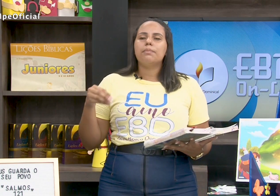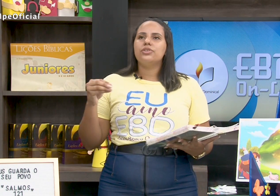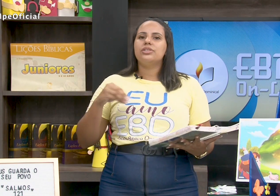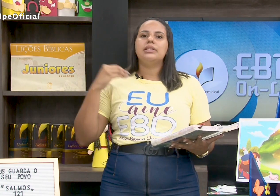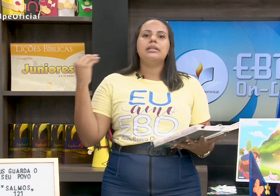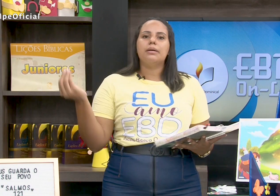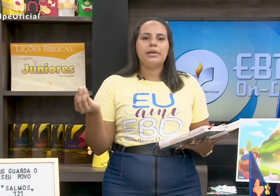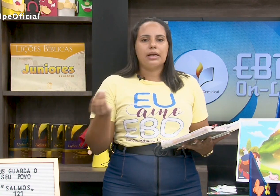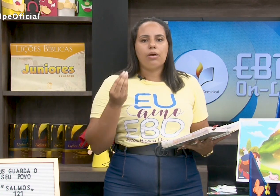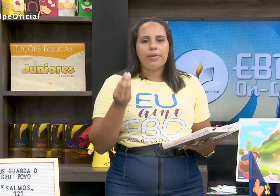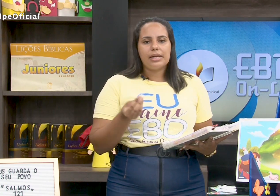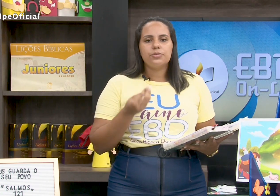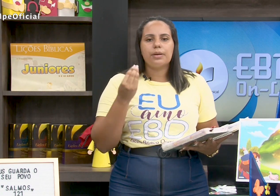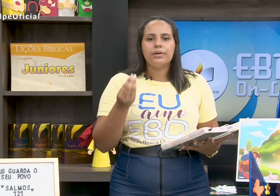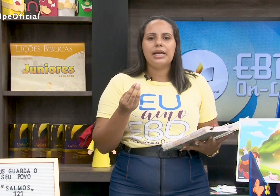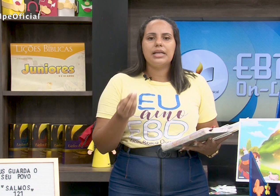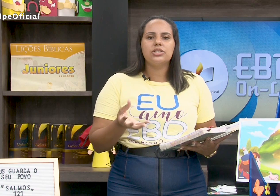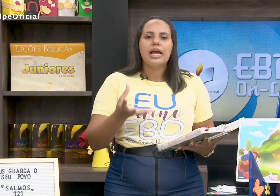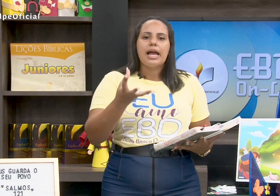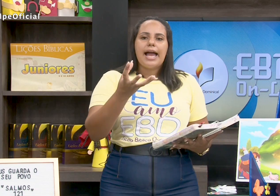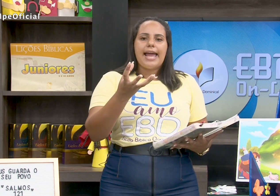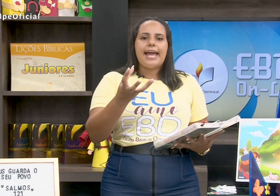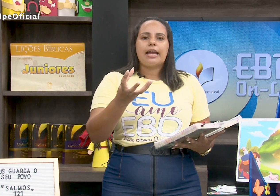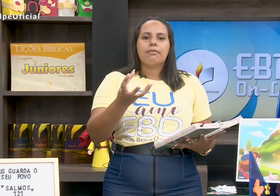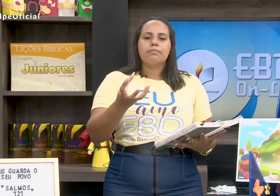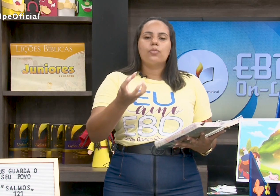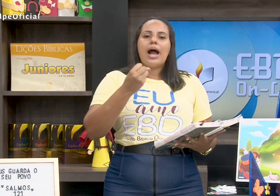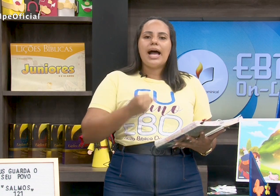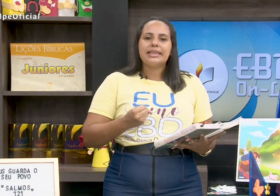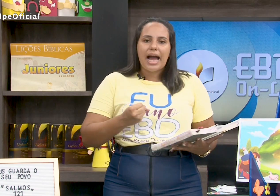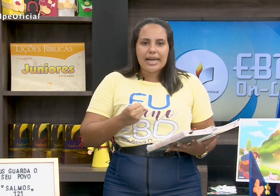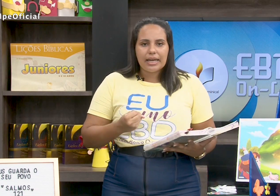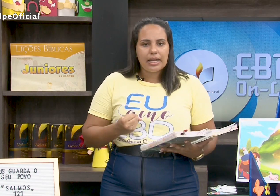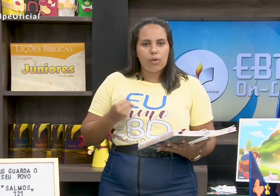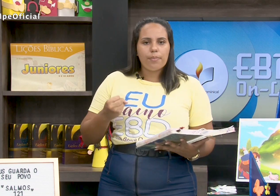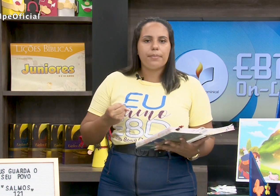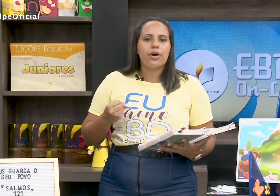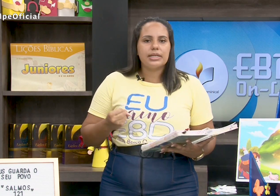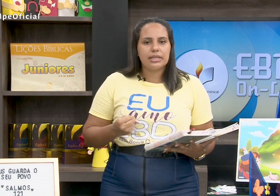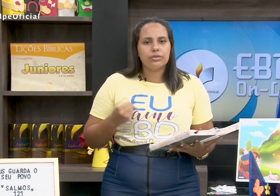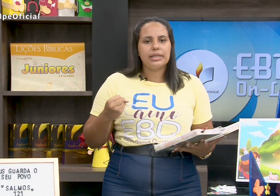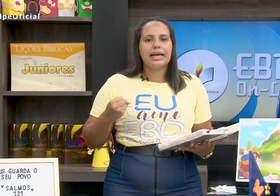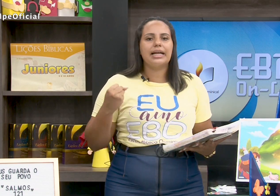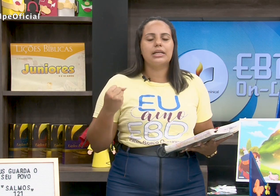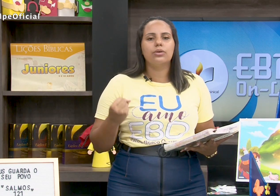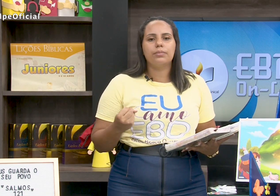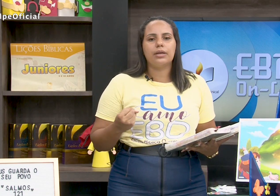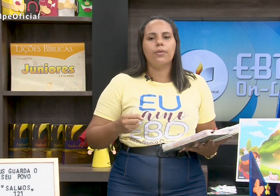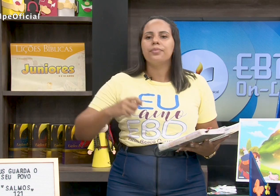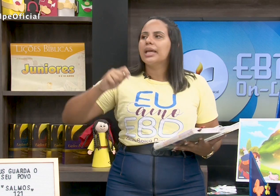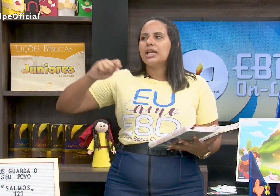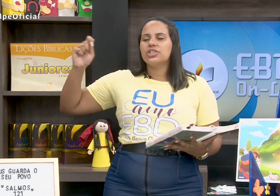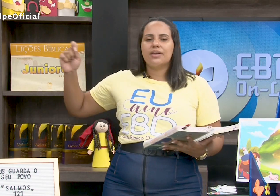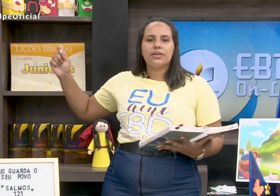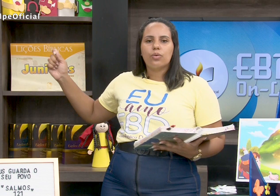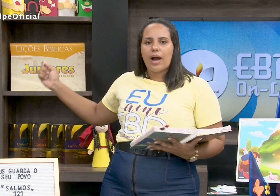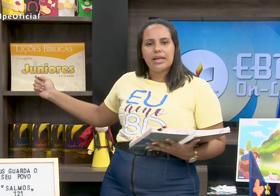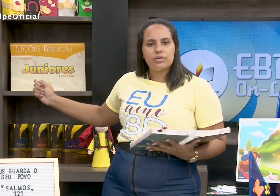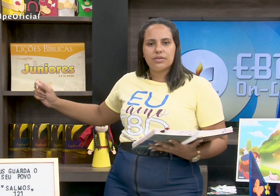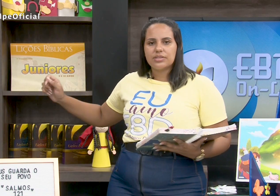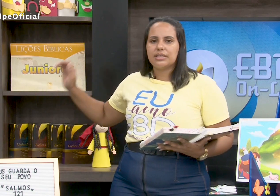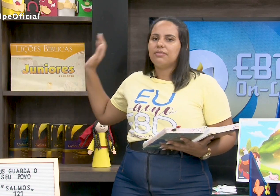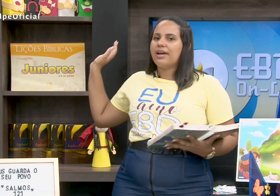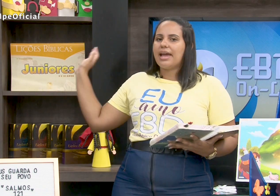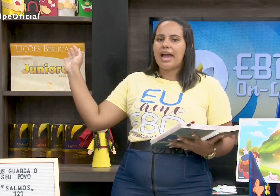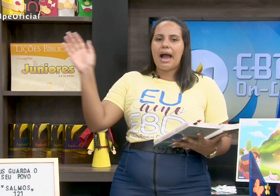façam um tipo de dinâmica com eles para poder eles guardarem o memorizando de cada domingo. Escreva no